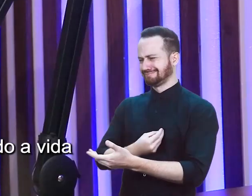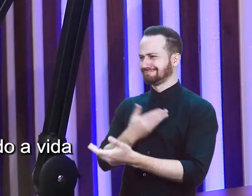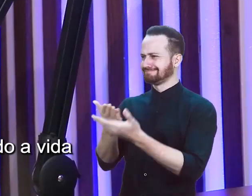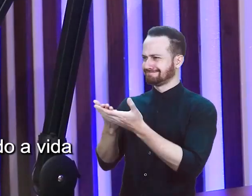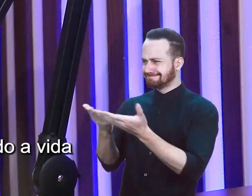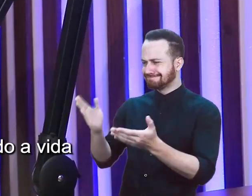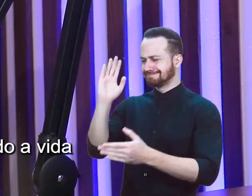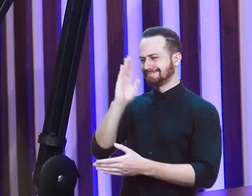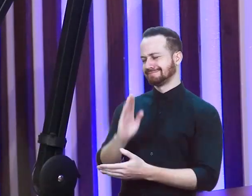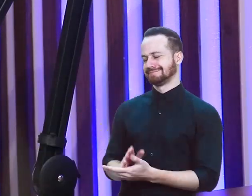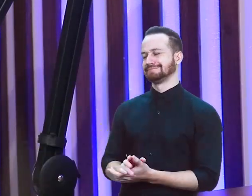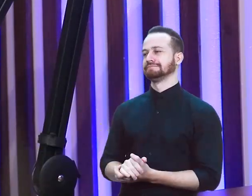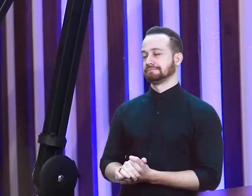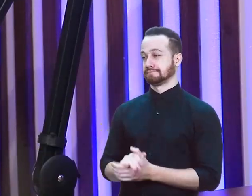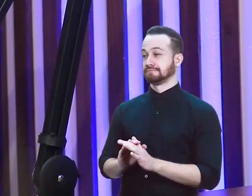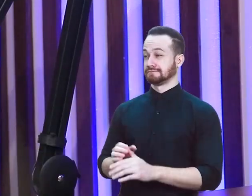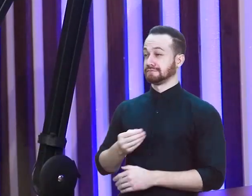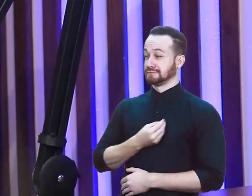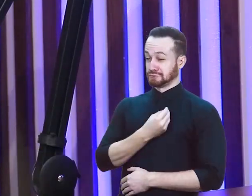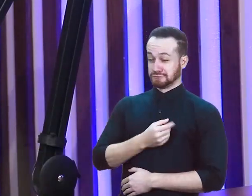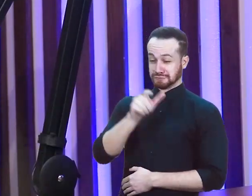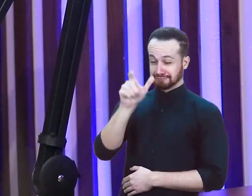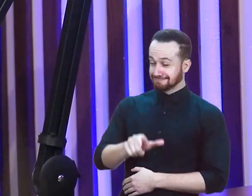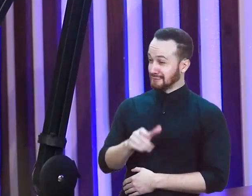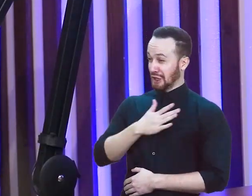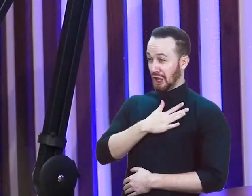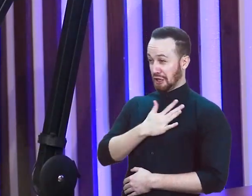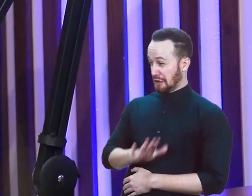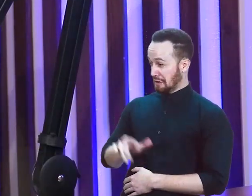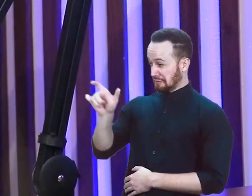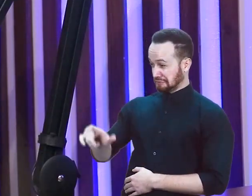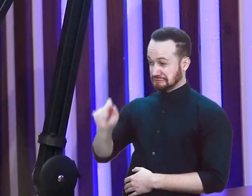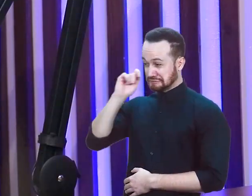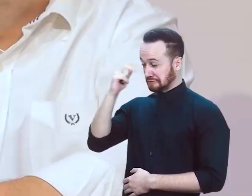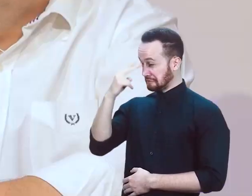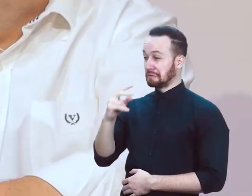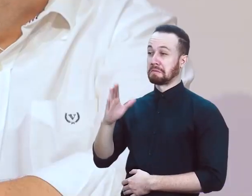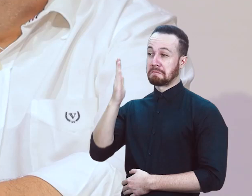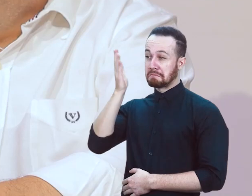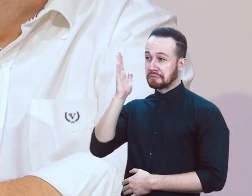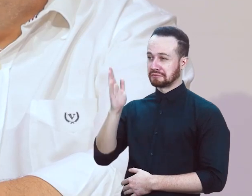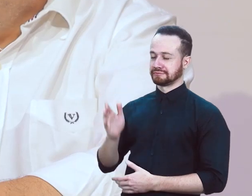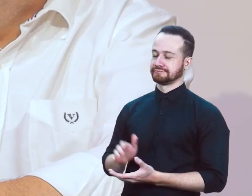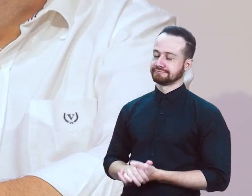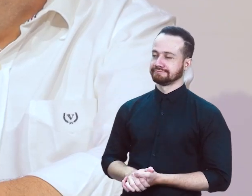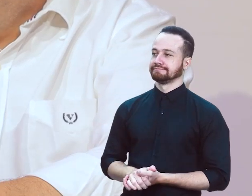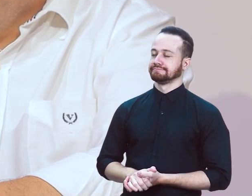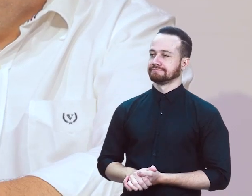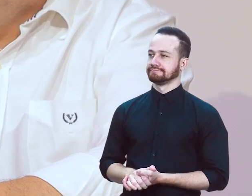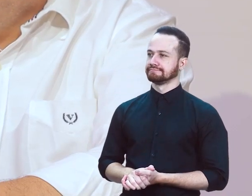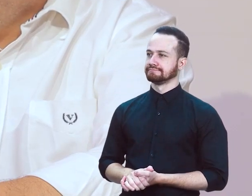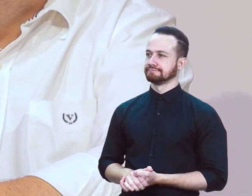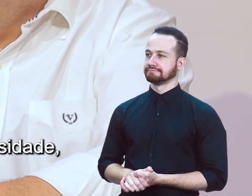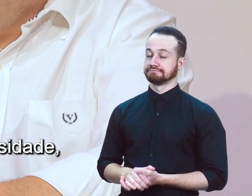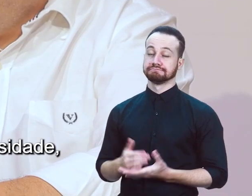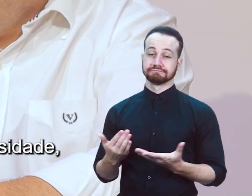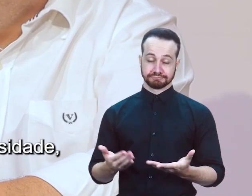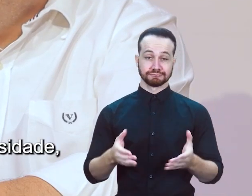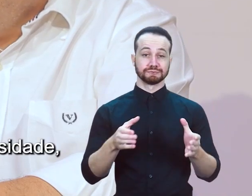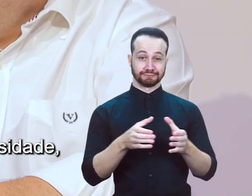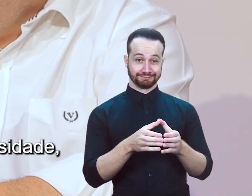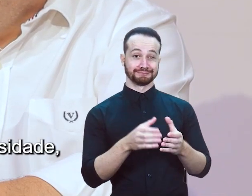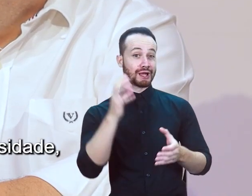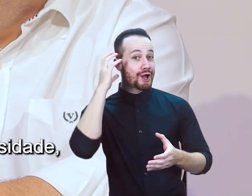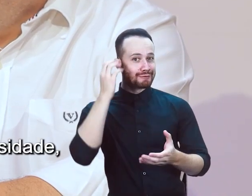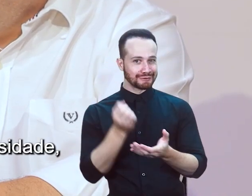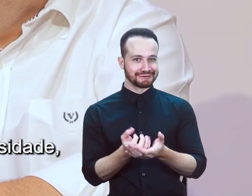toda a nação brasileira. A branquitude não gosta de gente séria. Bem, esse é o Acessos